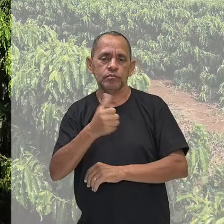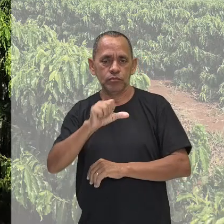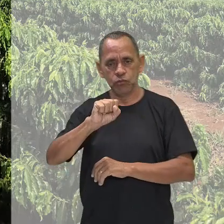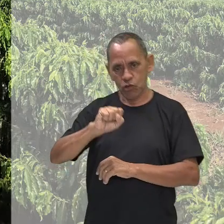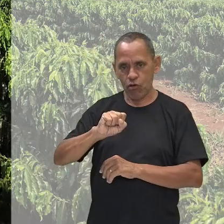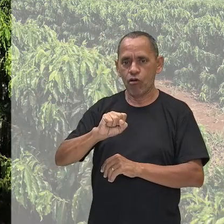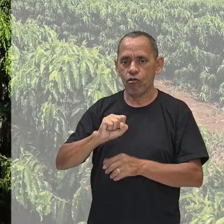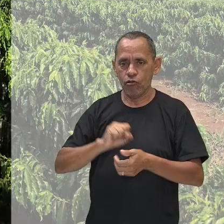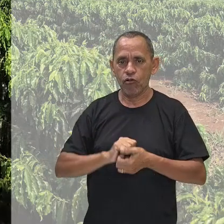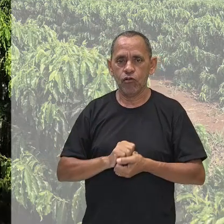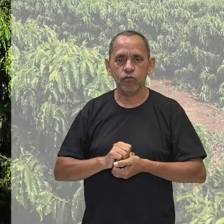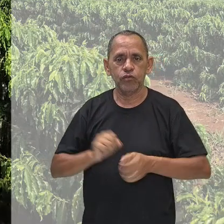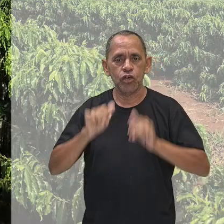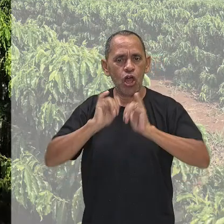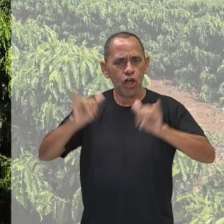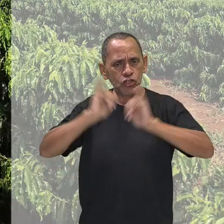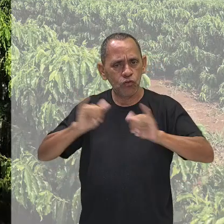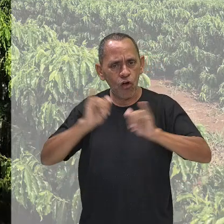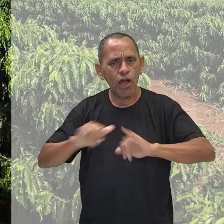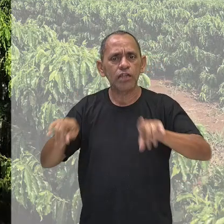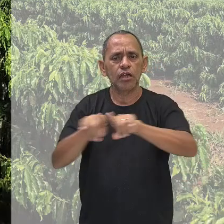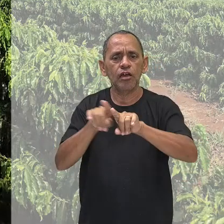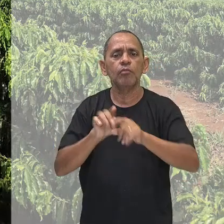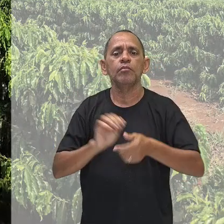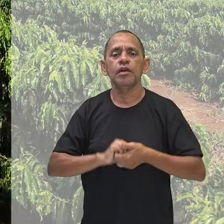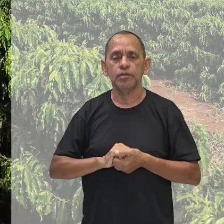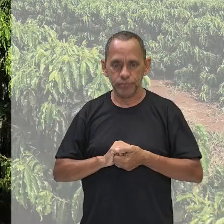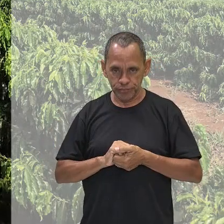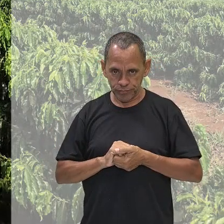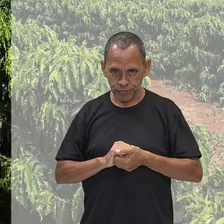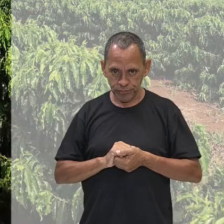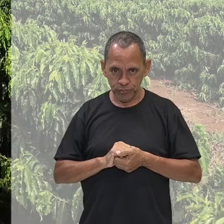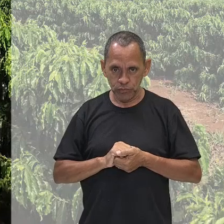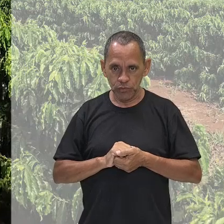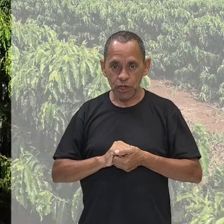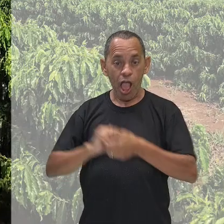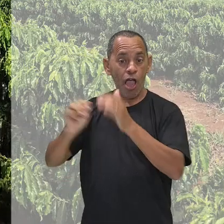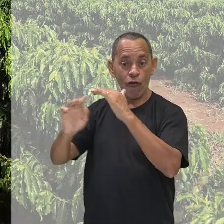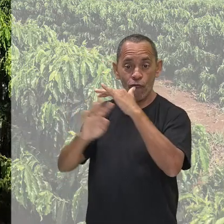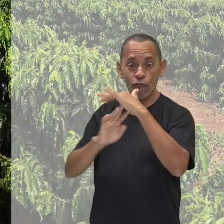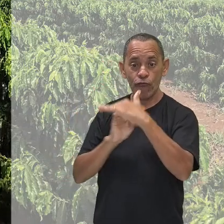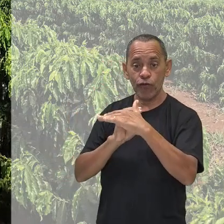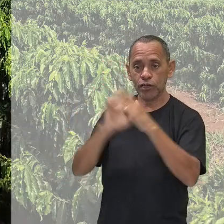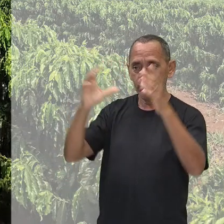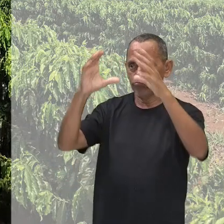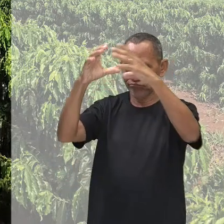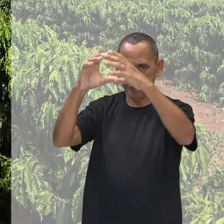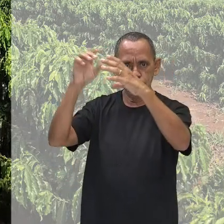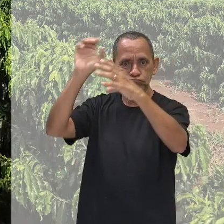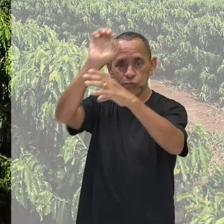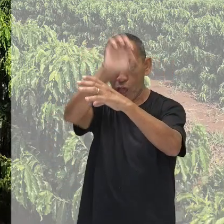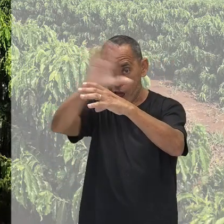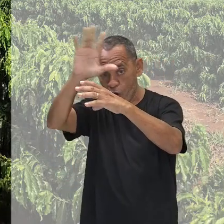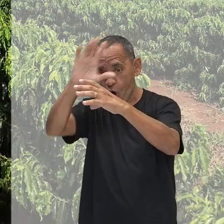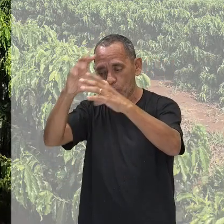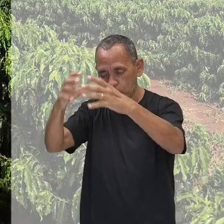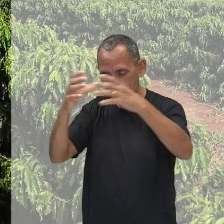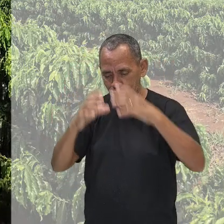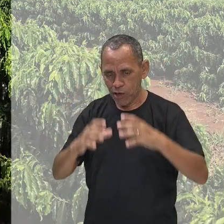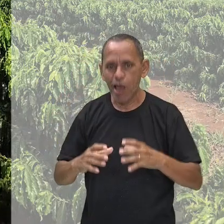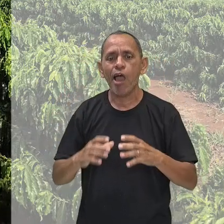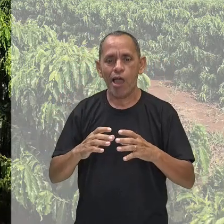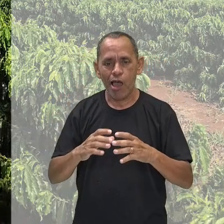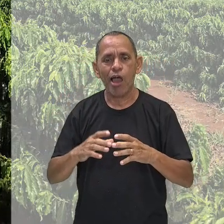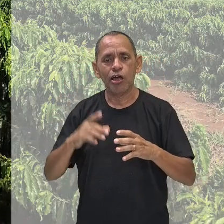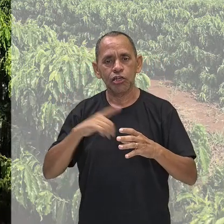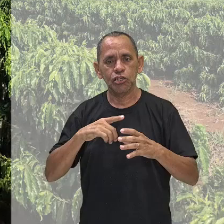altamente propagado na sociedade brasileira. E a vinda de imigrantes europeus para cá também fazia parte desse